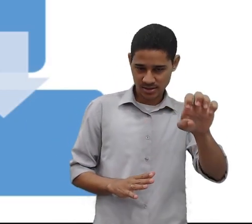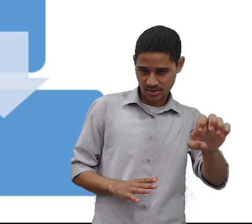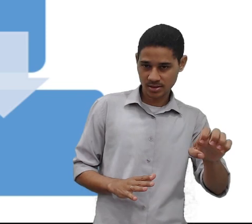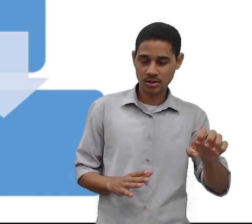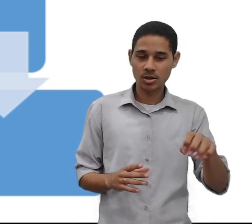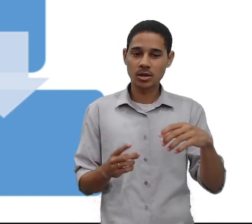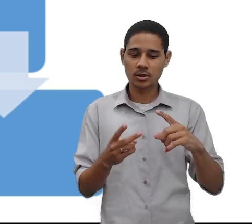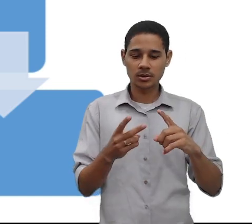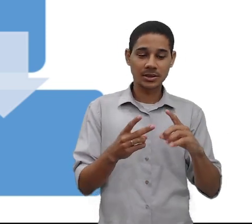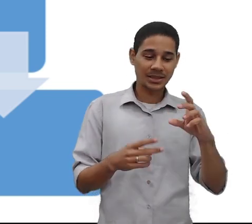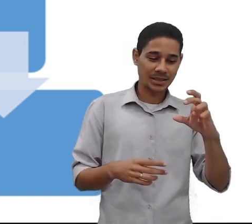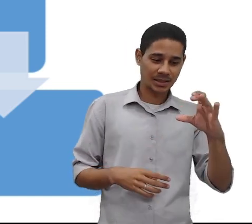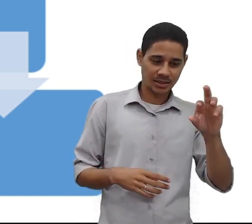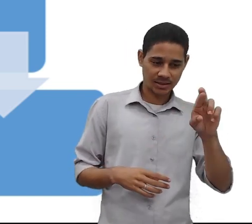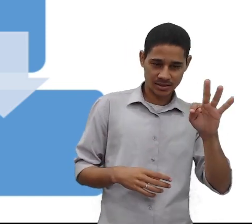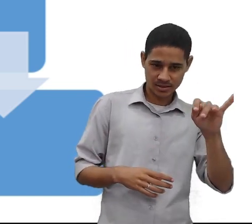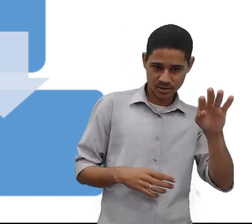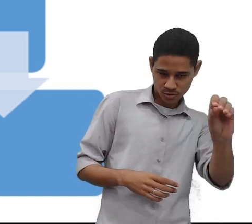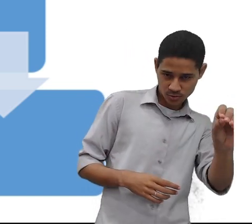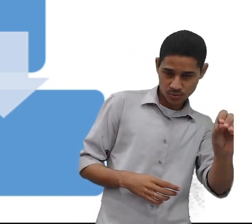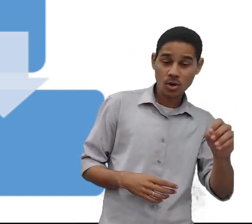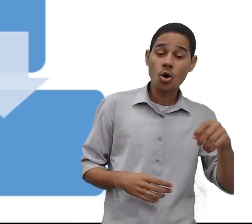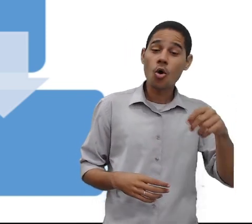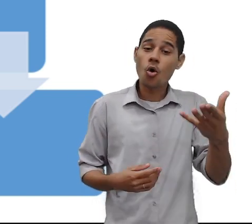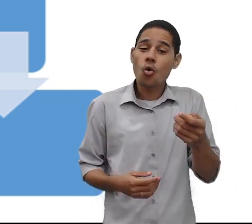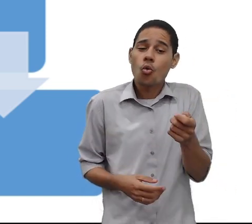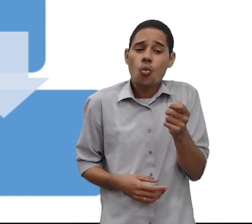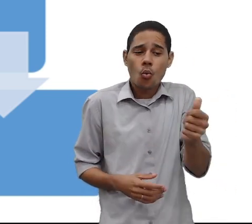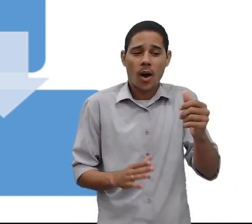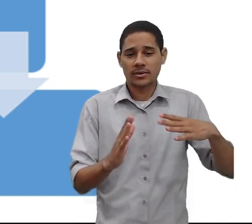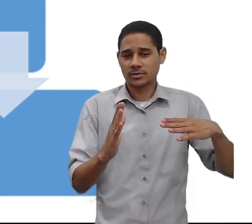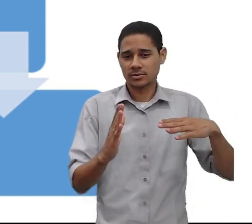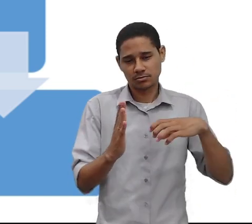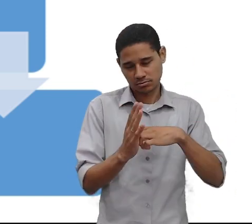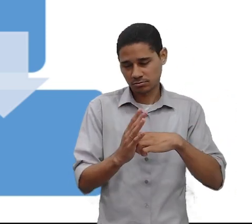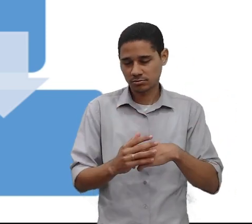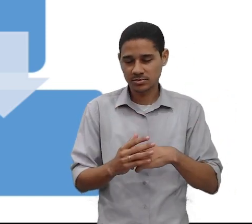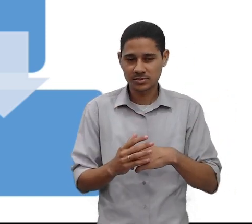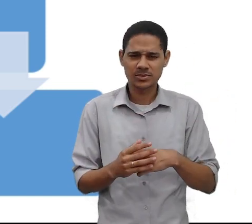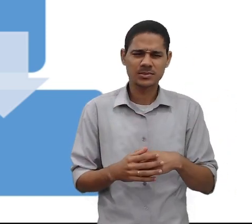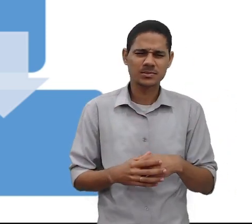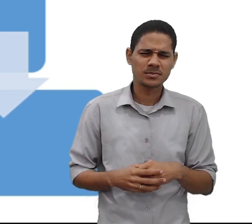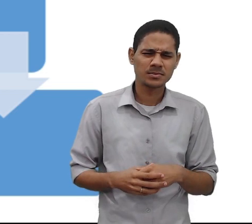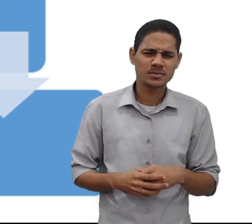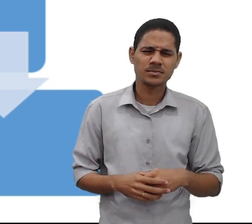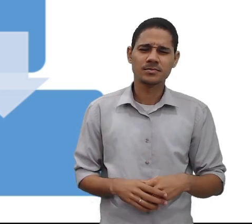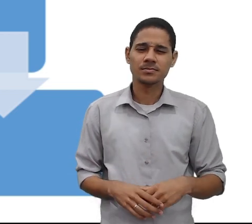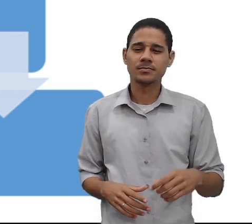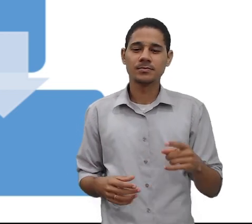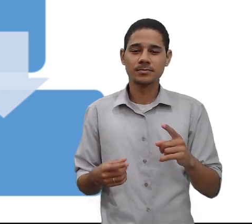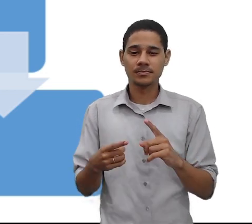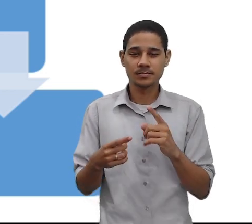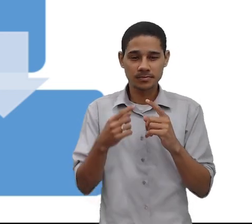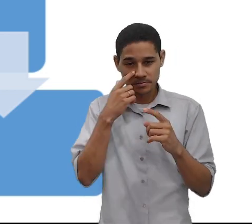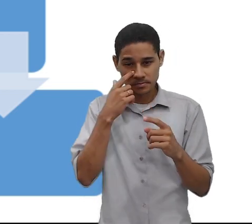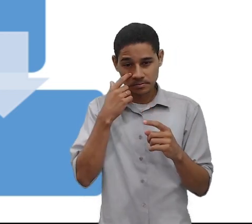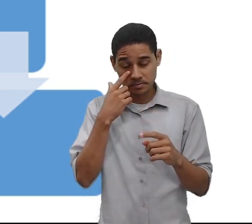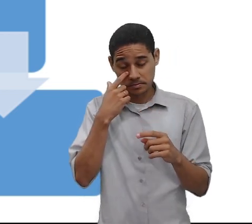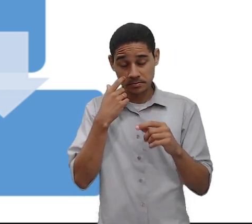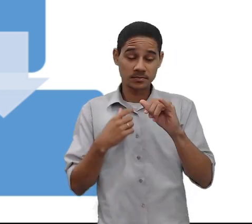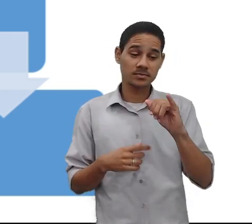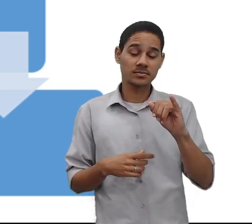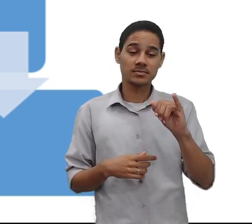quase acidente. Então, um incidente crítico ou quase